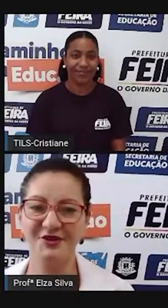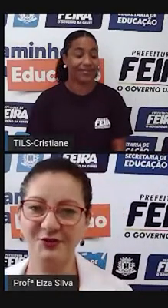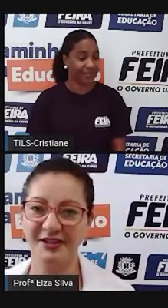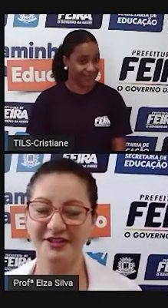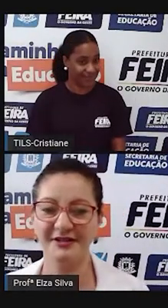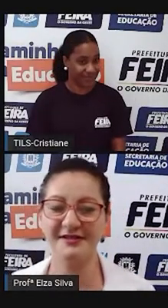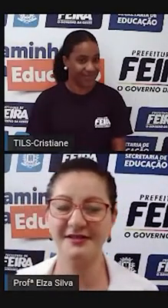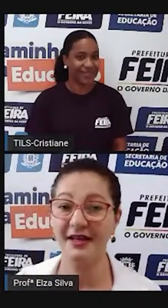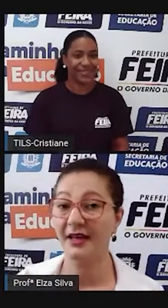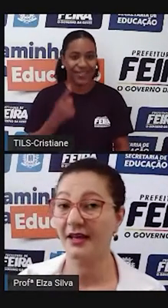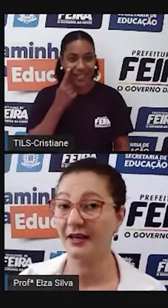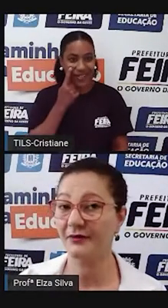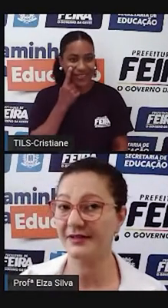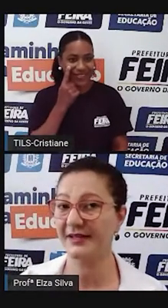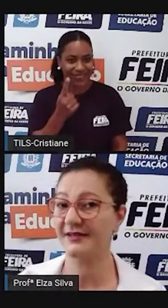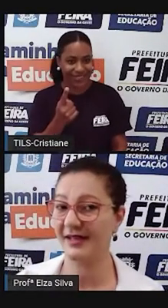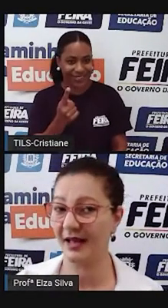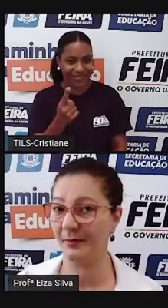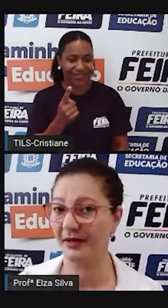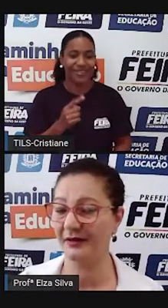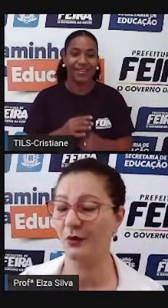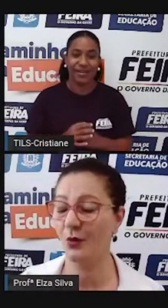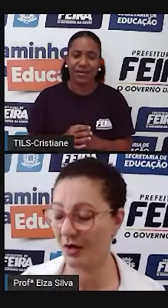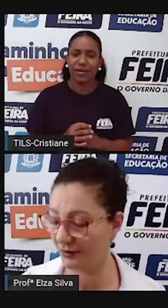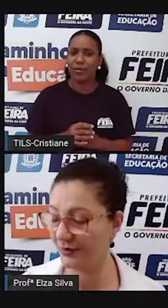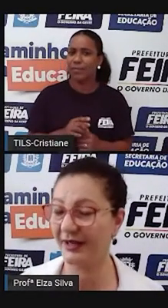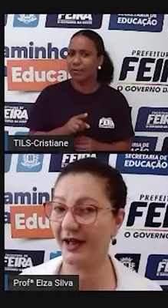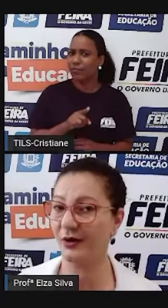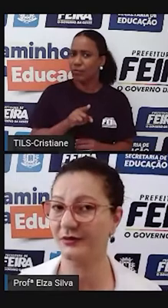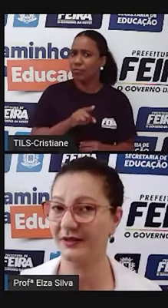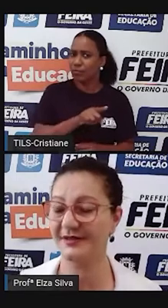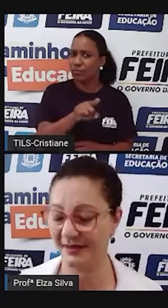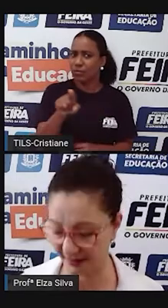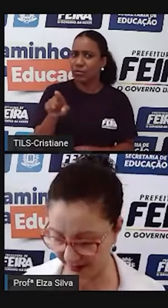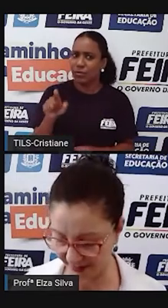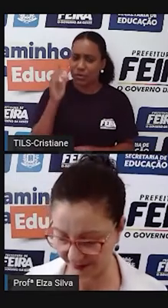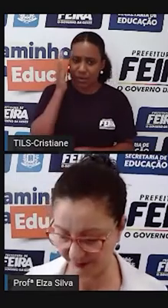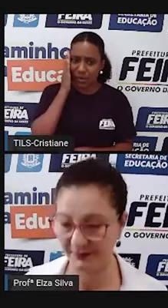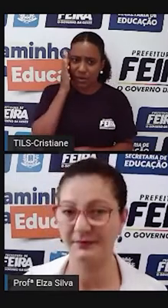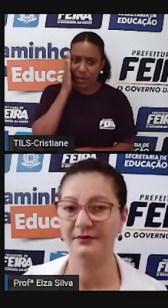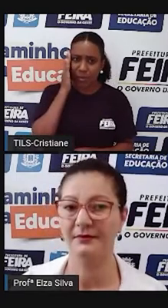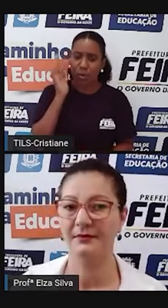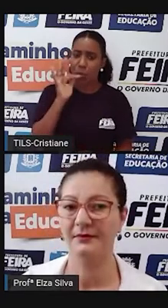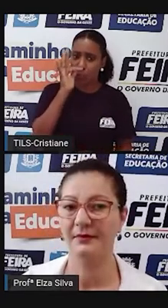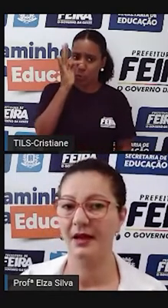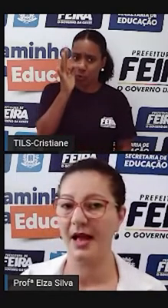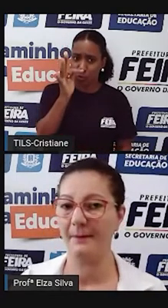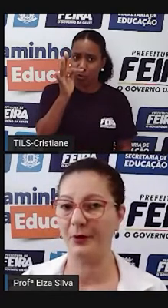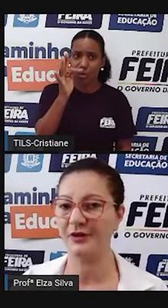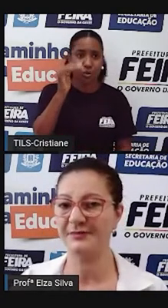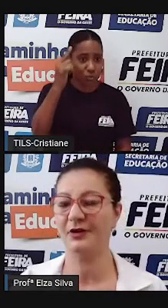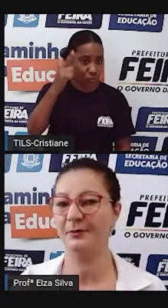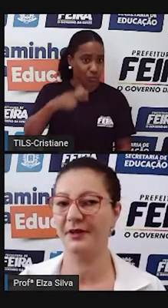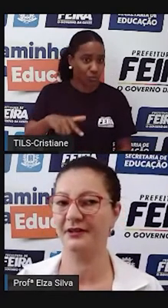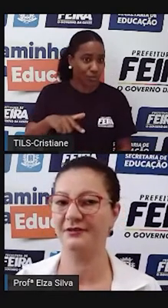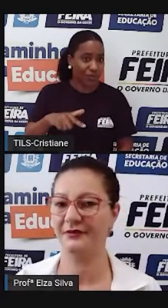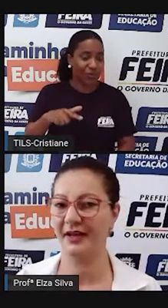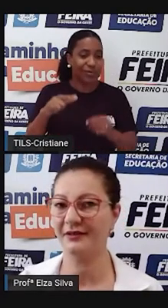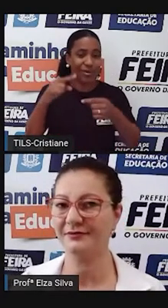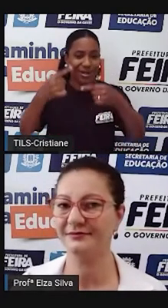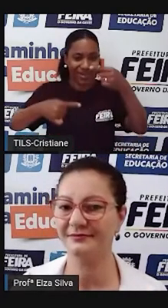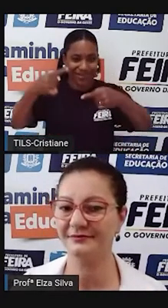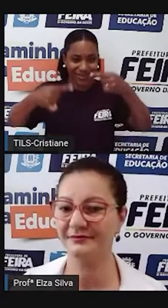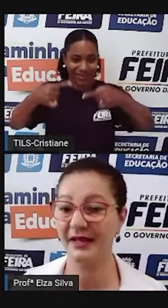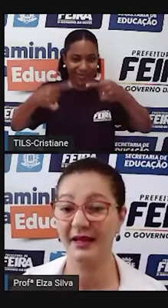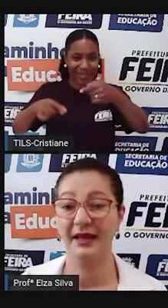Okay, students, e vocês sabem quando irá acontecer a próxima Olimpíada de